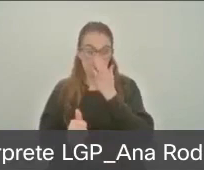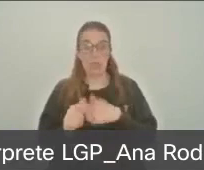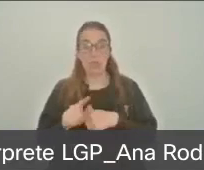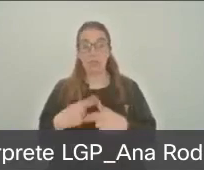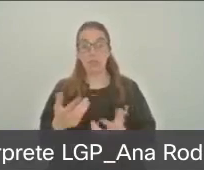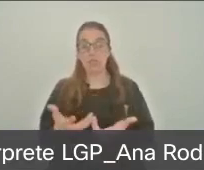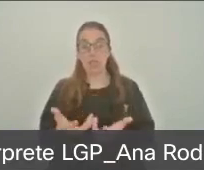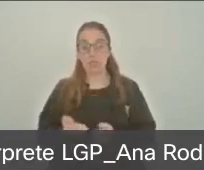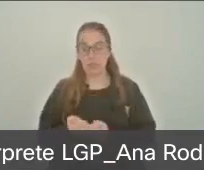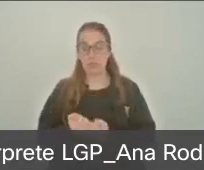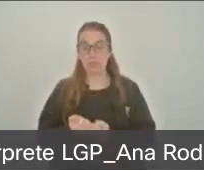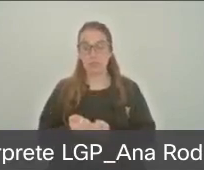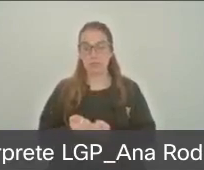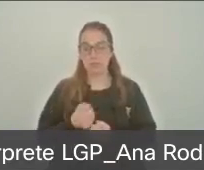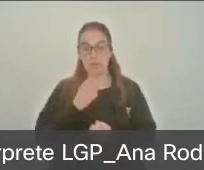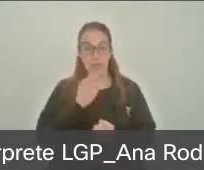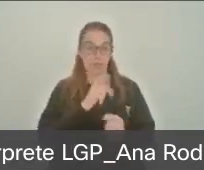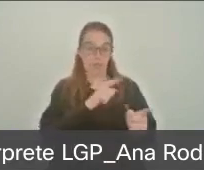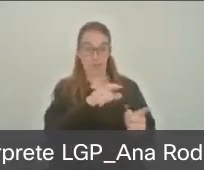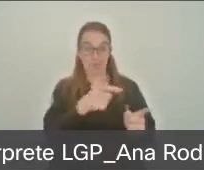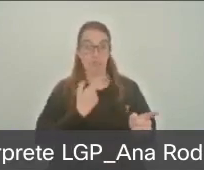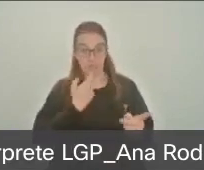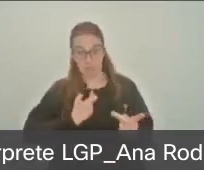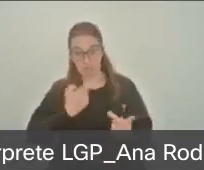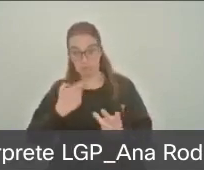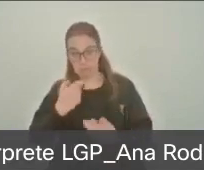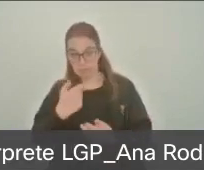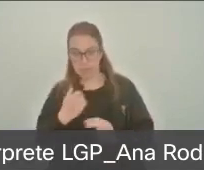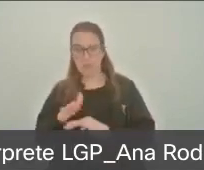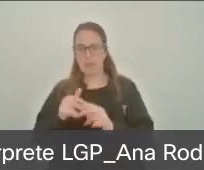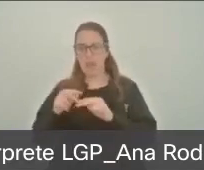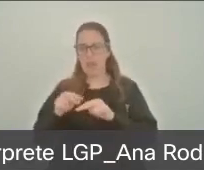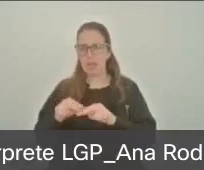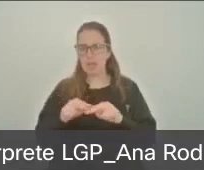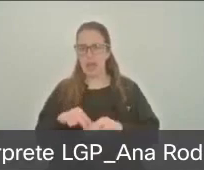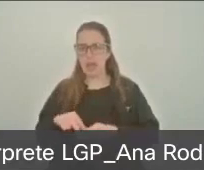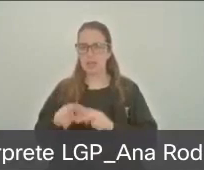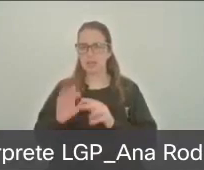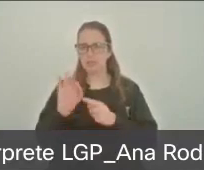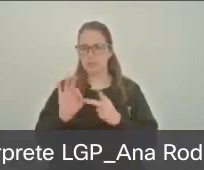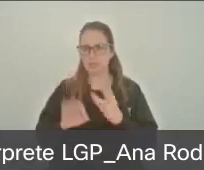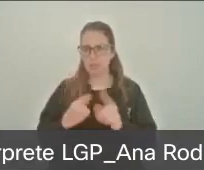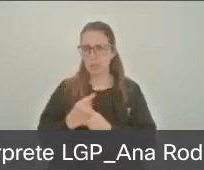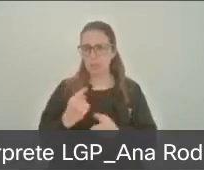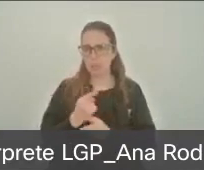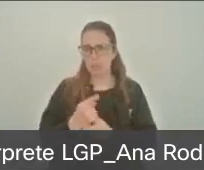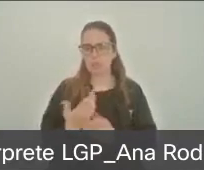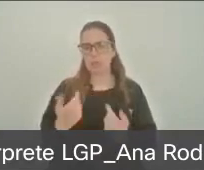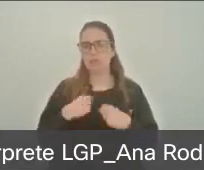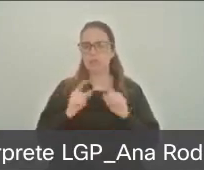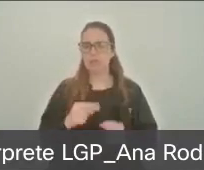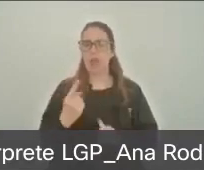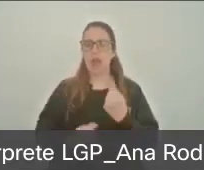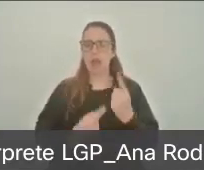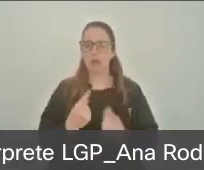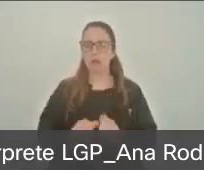as respectivas respostas dos prestadores e, em função da análise que se fez dos elementos recolhidos, foi determinada a abertura de alguns